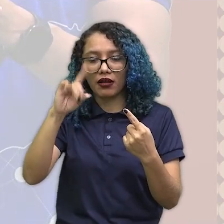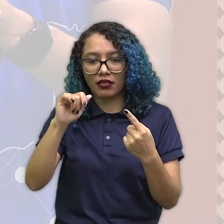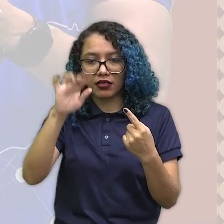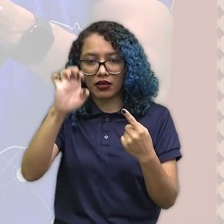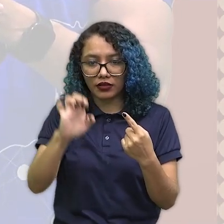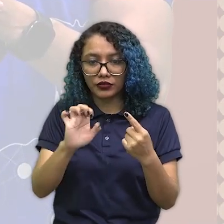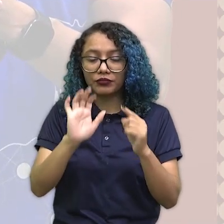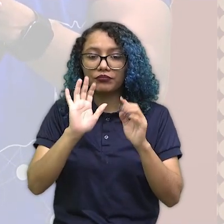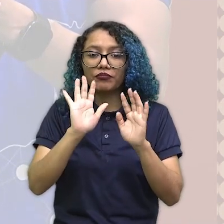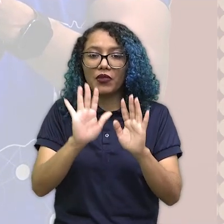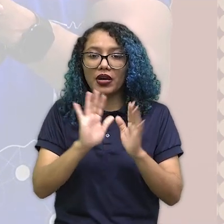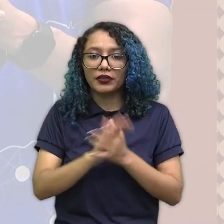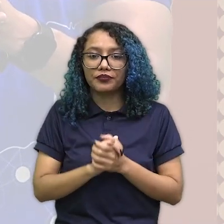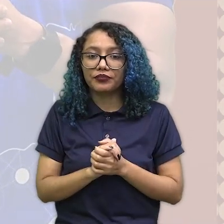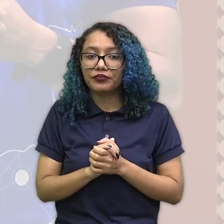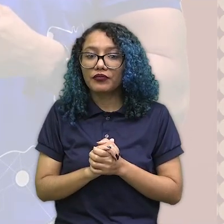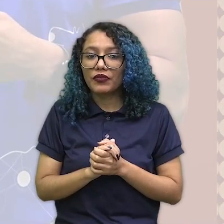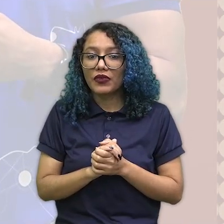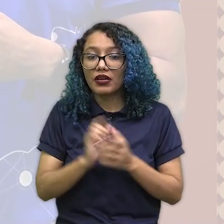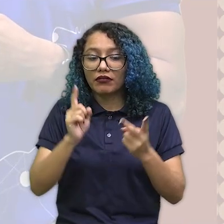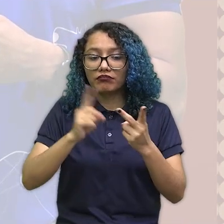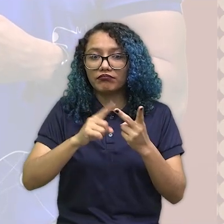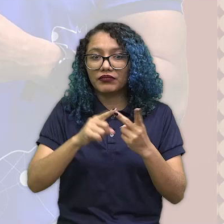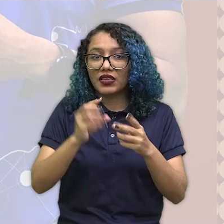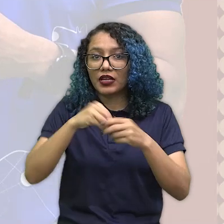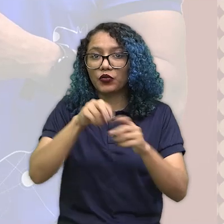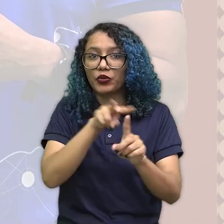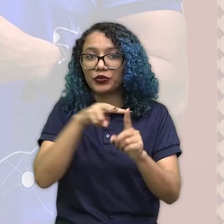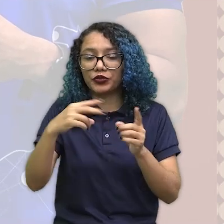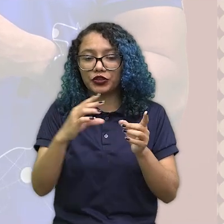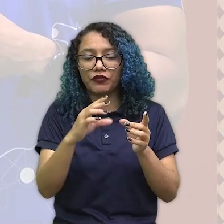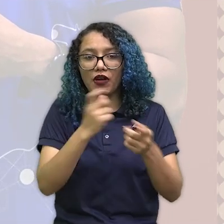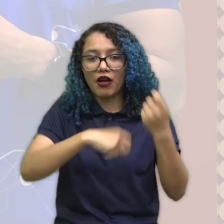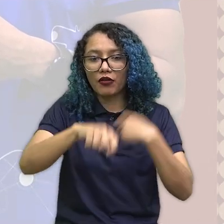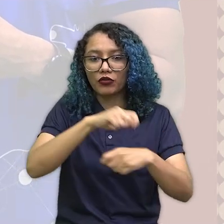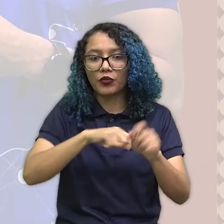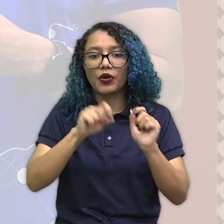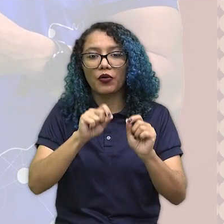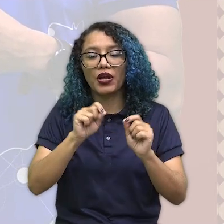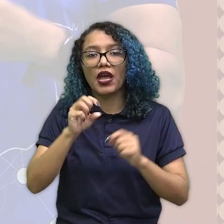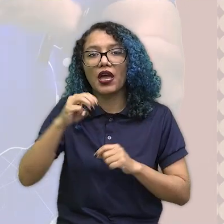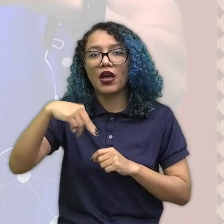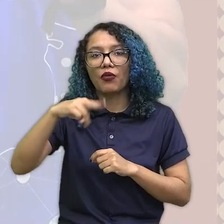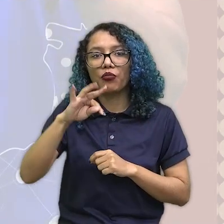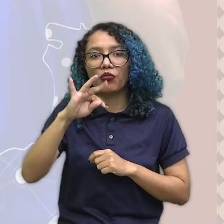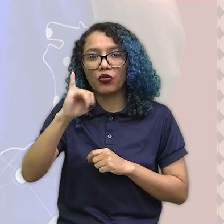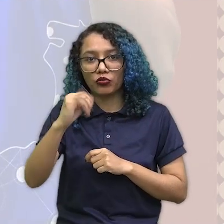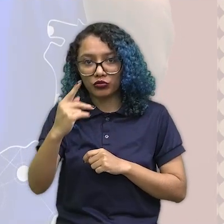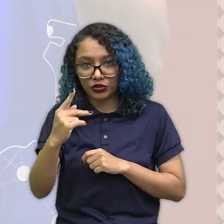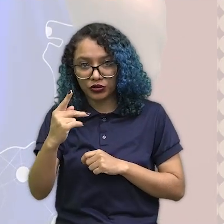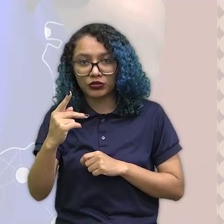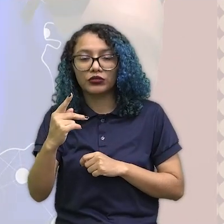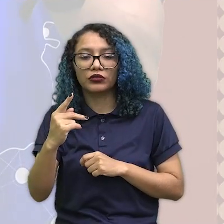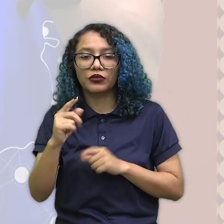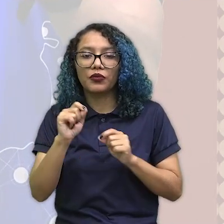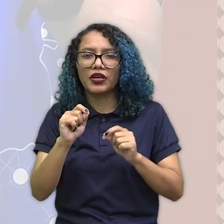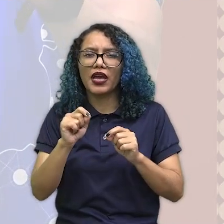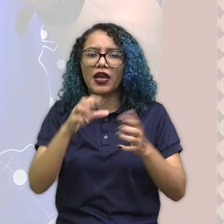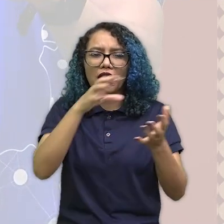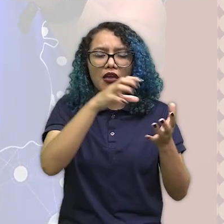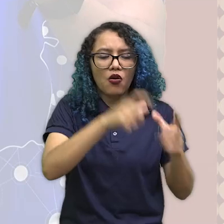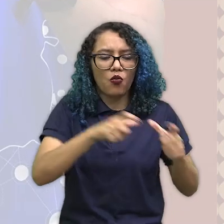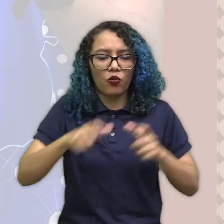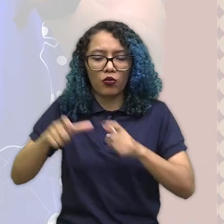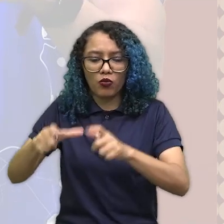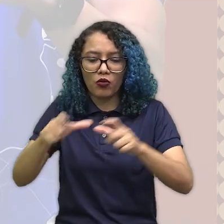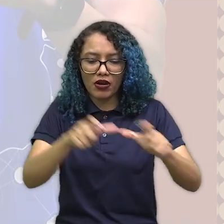partir das questões econômicas, uma ordem considerada multipolar, com diversos polos de poder